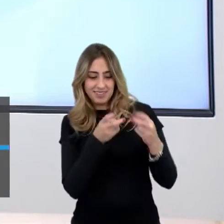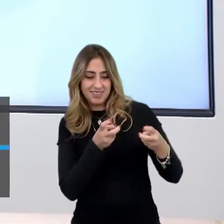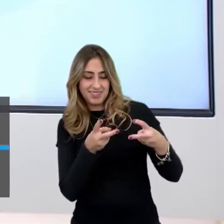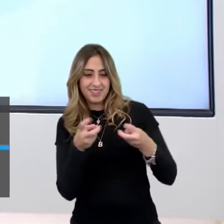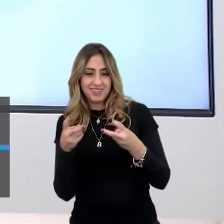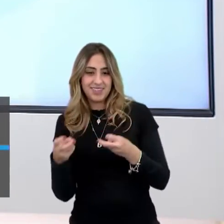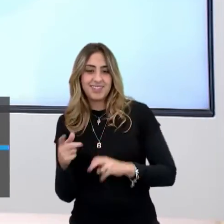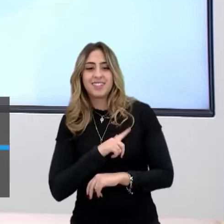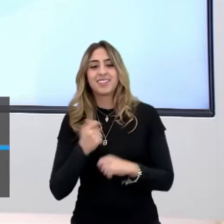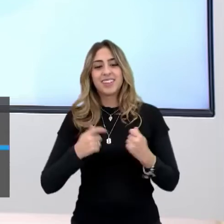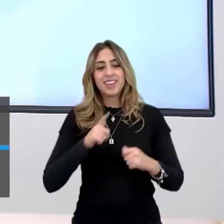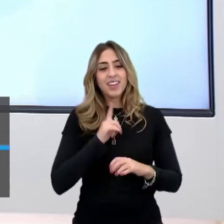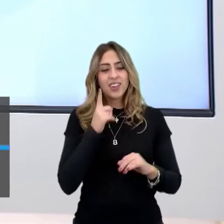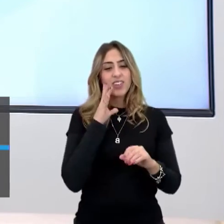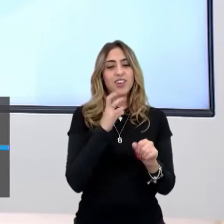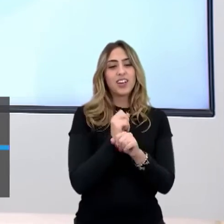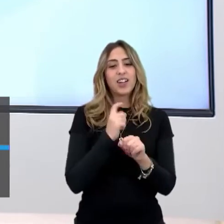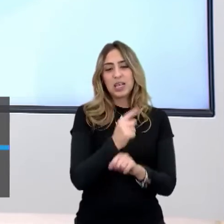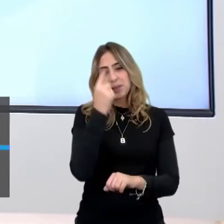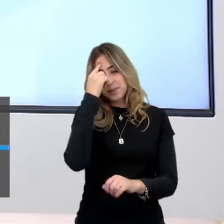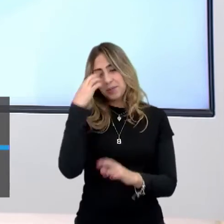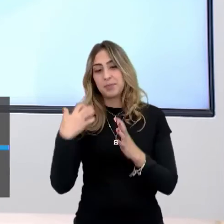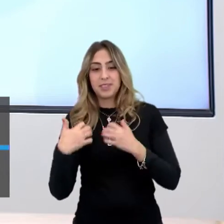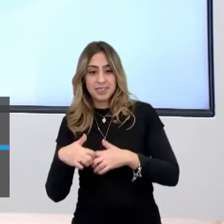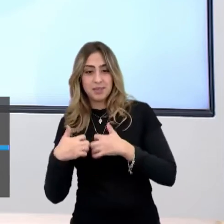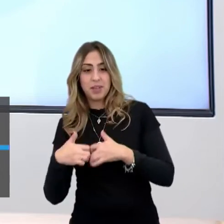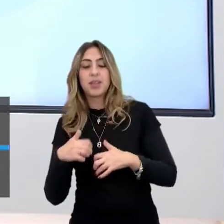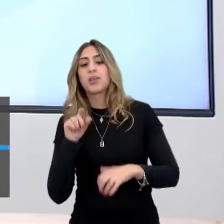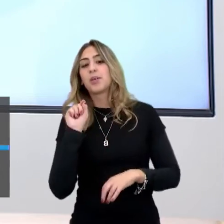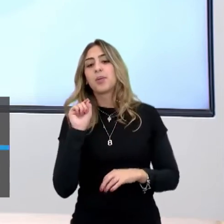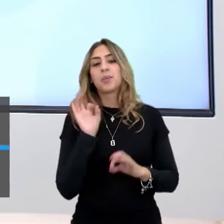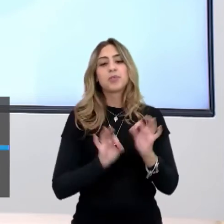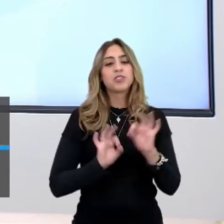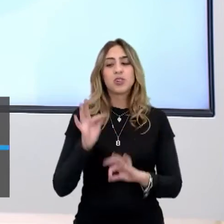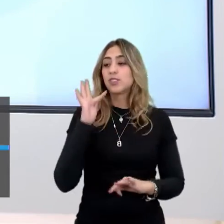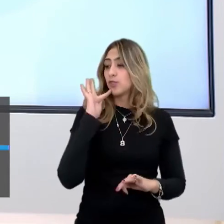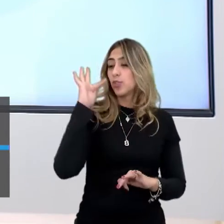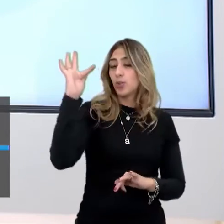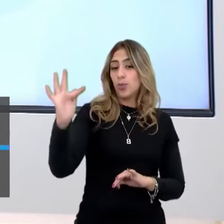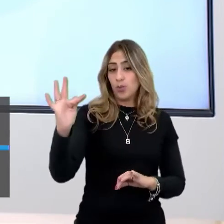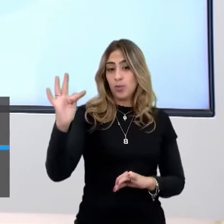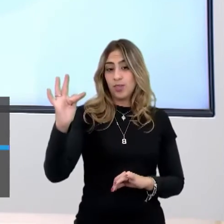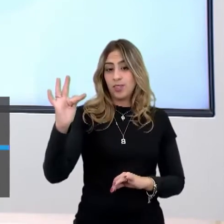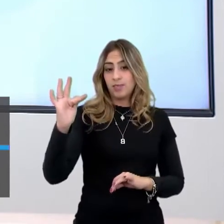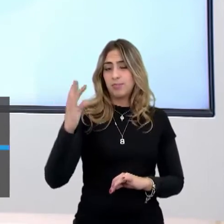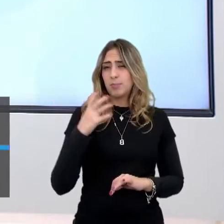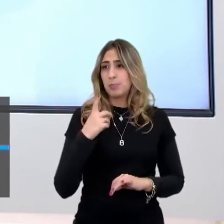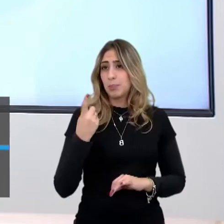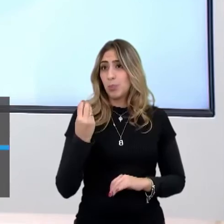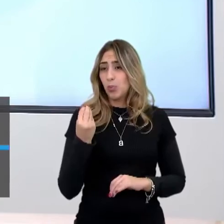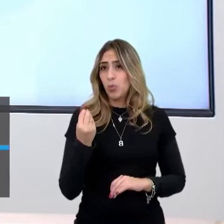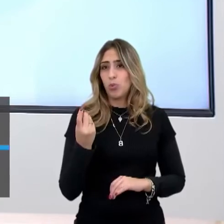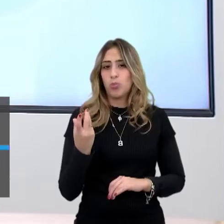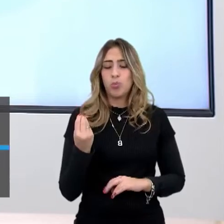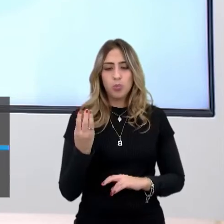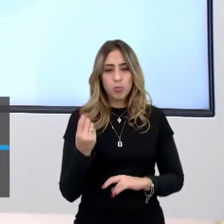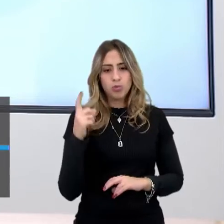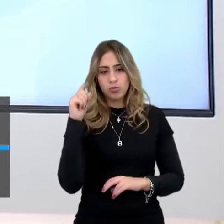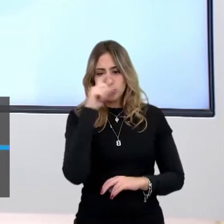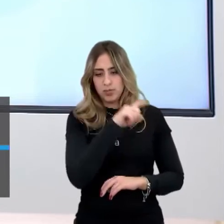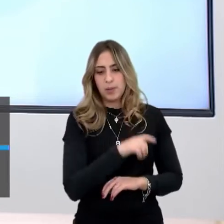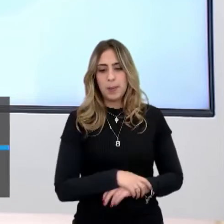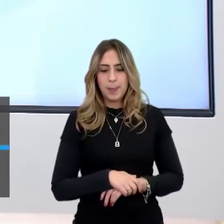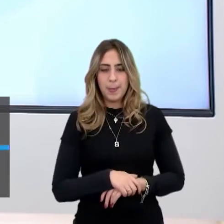você tem que ter um cálculo, um pensamento em projeções futuras absurdas, porque se você não tiver isso, o